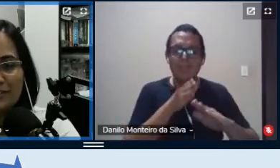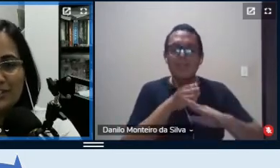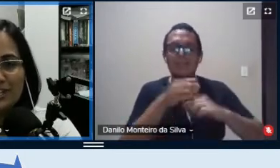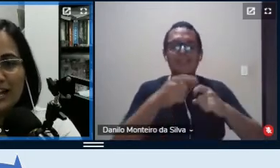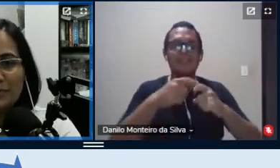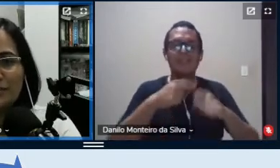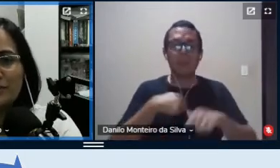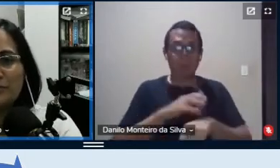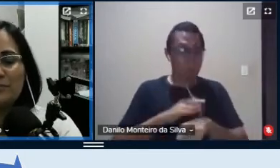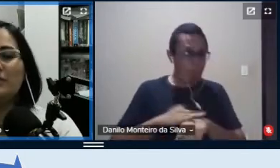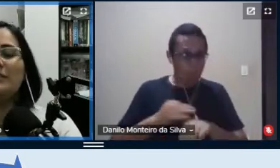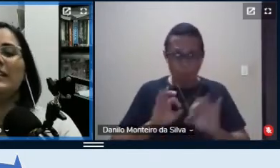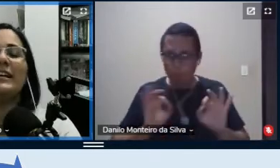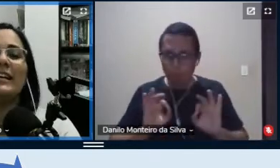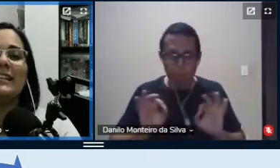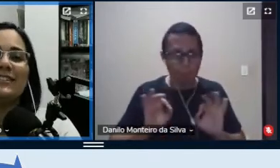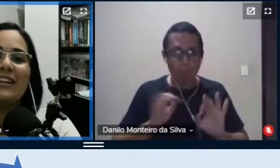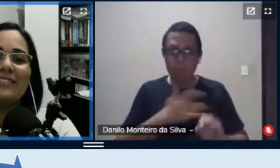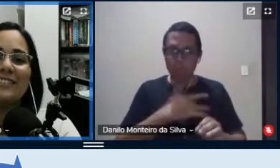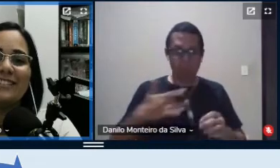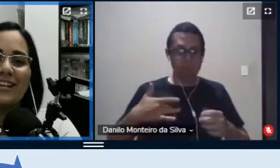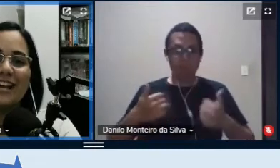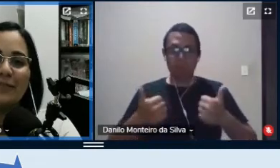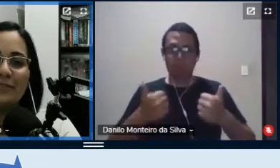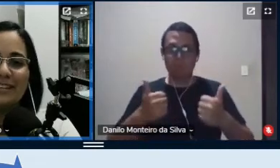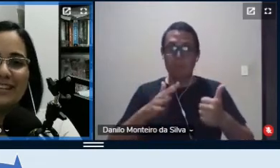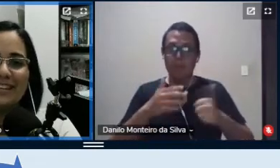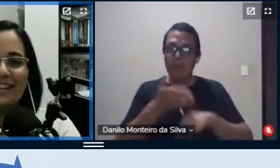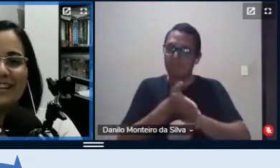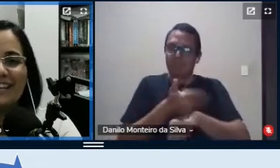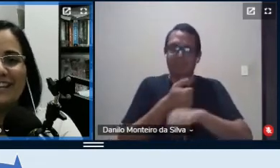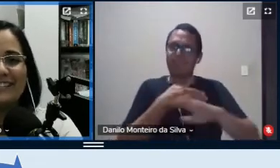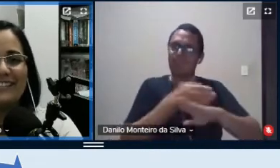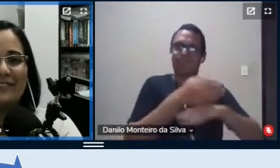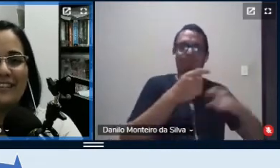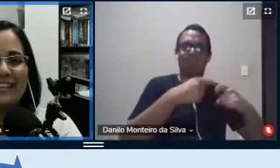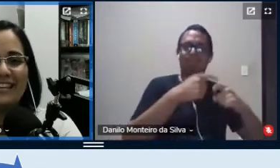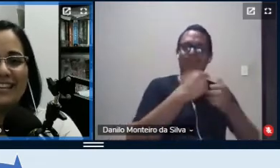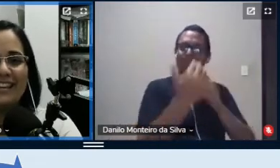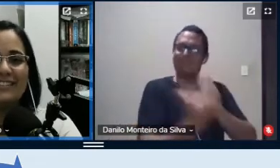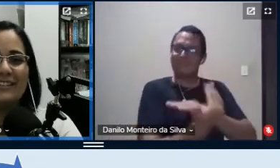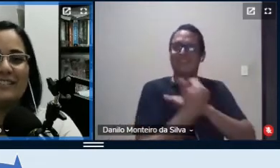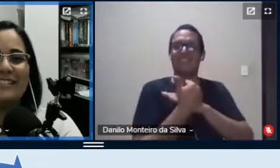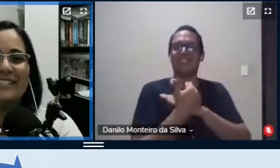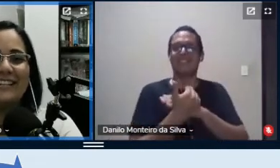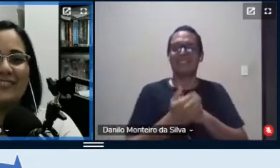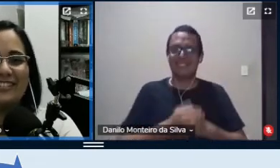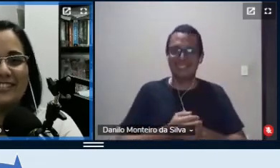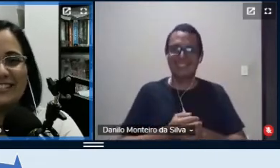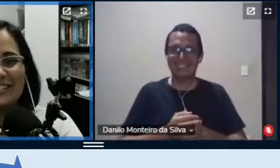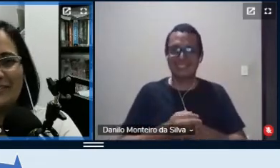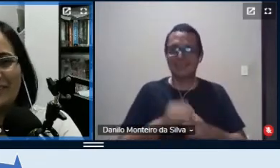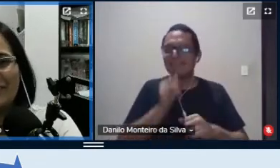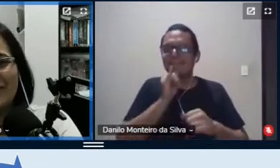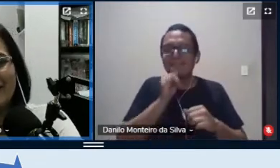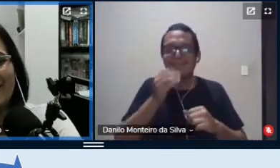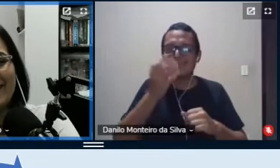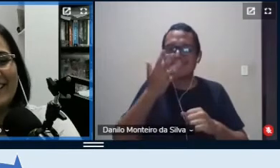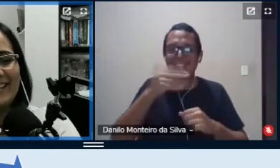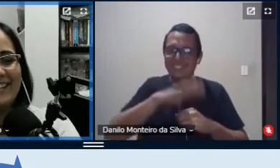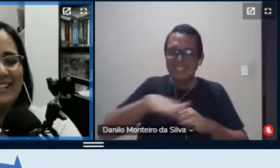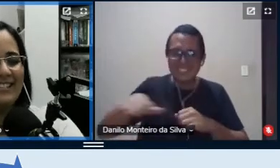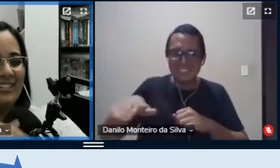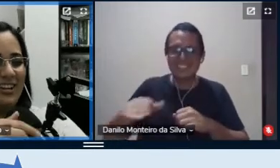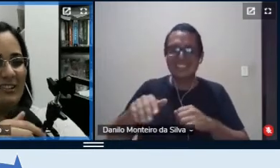melhor para fazer check-up. Eu tava falando pros meninos integrados, eles falavam assim, check-up, e eles não sabiam nem o que era exame de sangue. Fazia tanto tempo que não